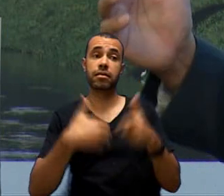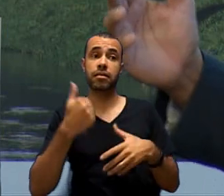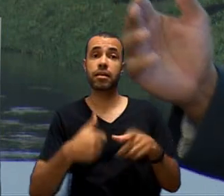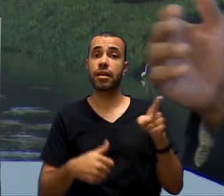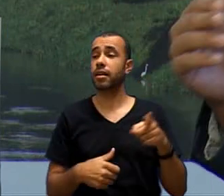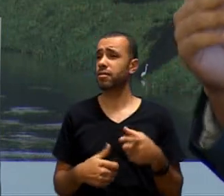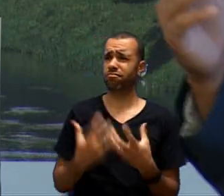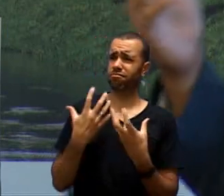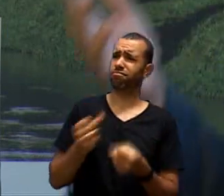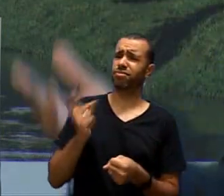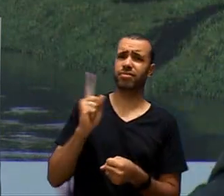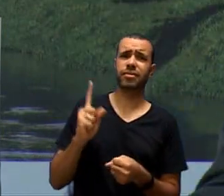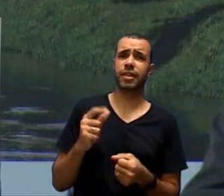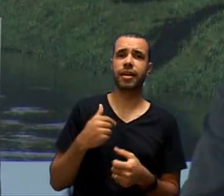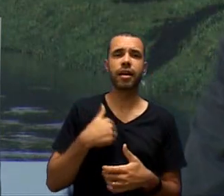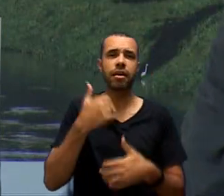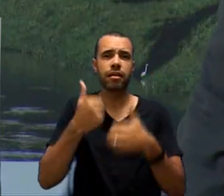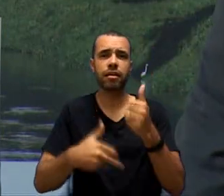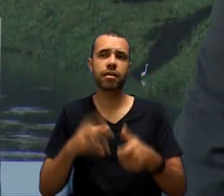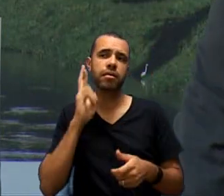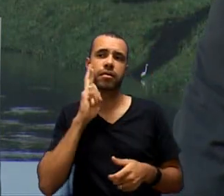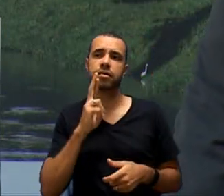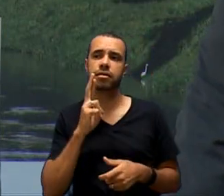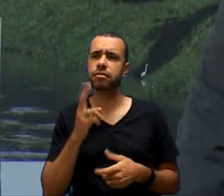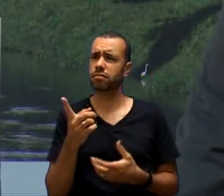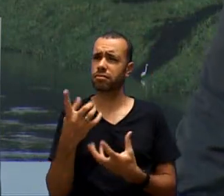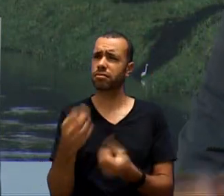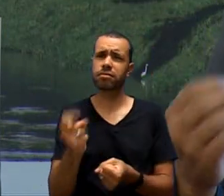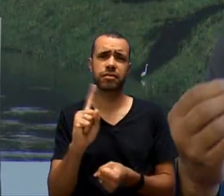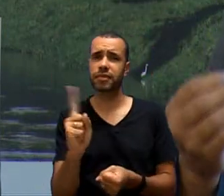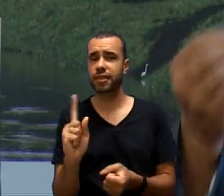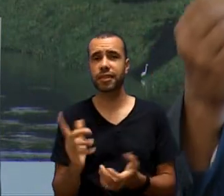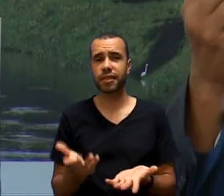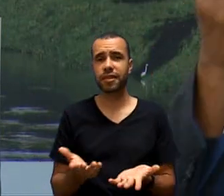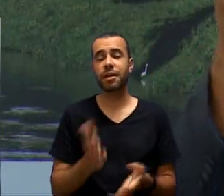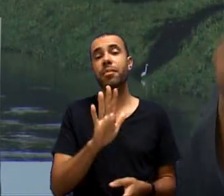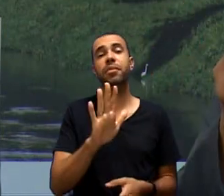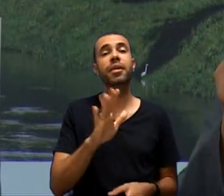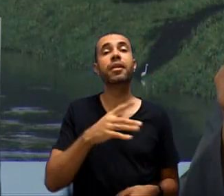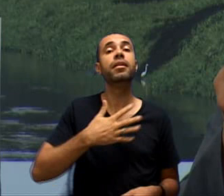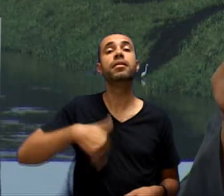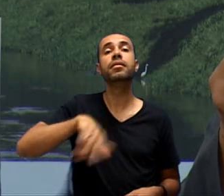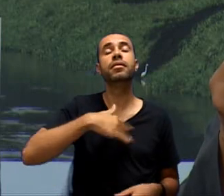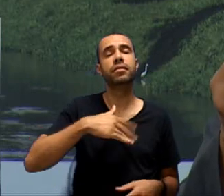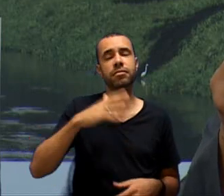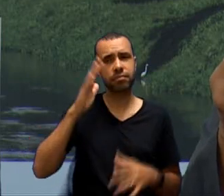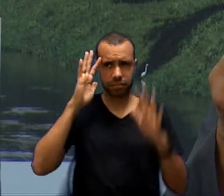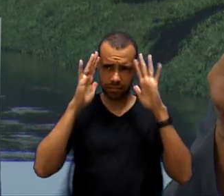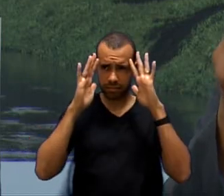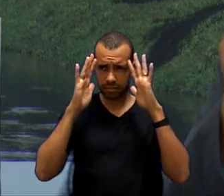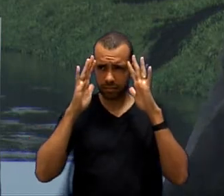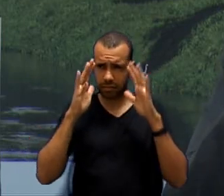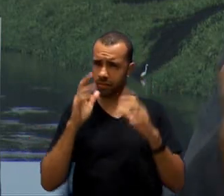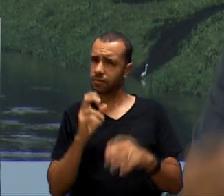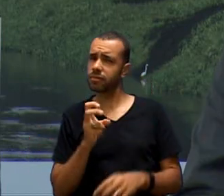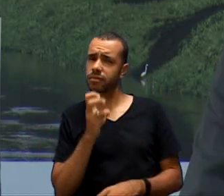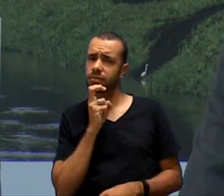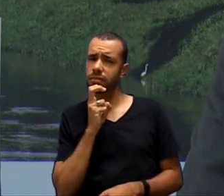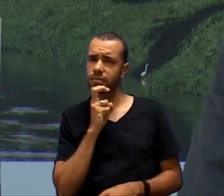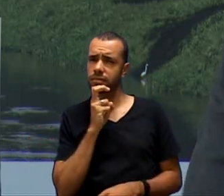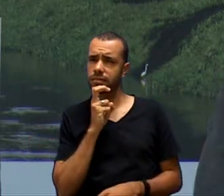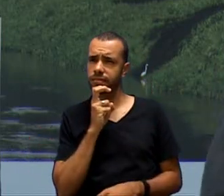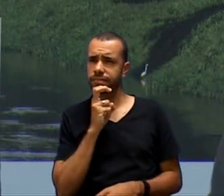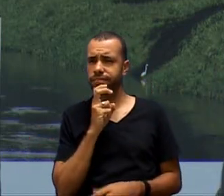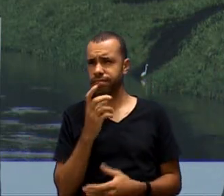ideias, o vereador Renan não concorda com as minhas ideias, mas a gente acaba, pelo bem de Sorocaba, fazendo o que tem que ser